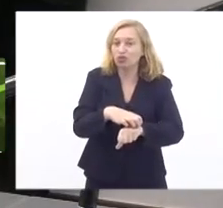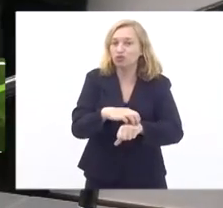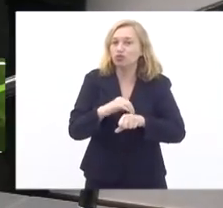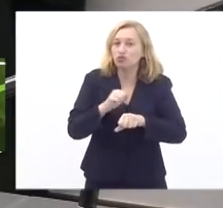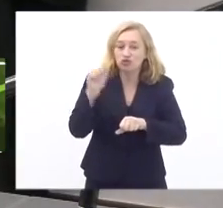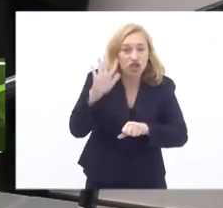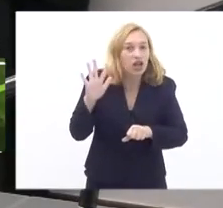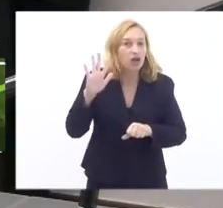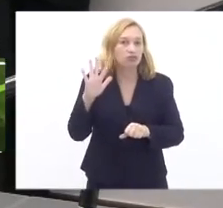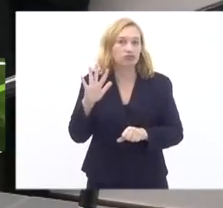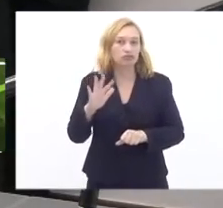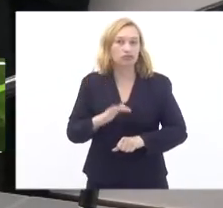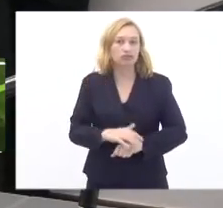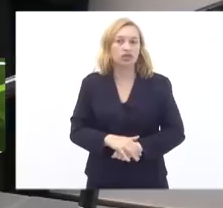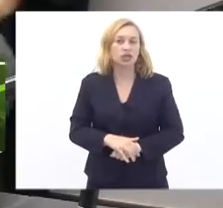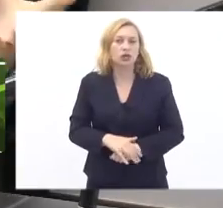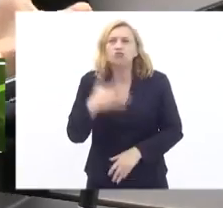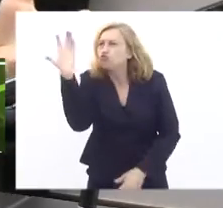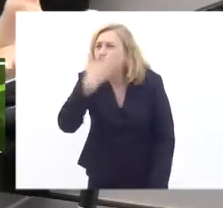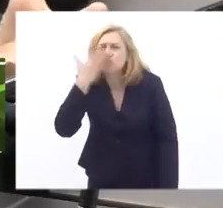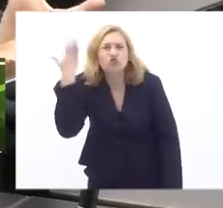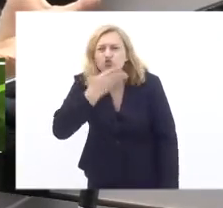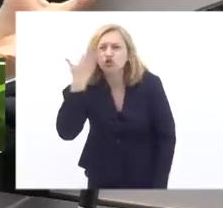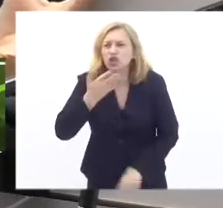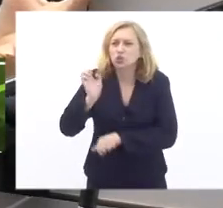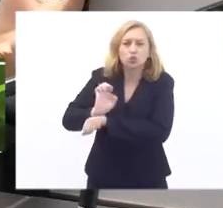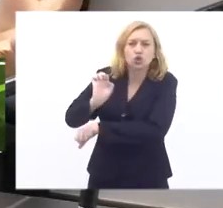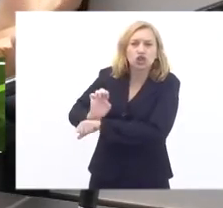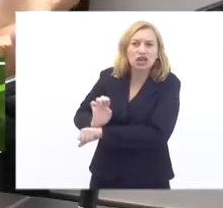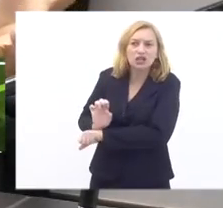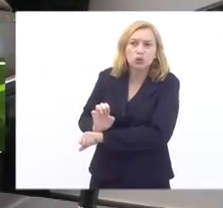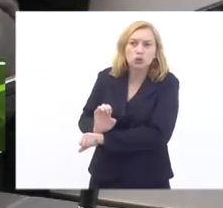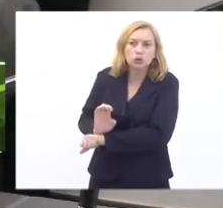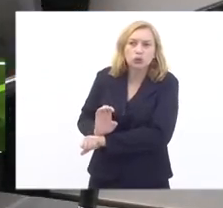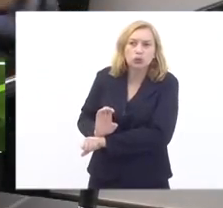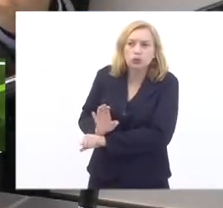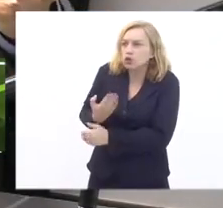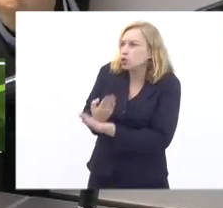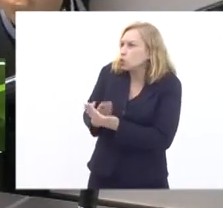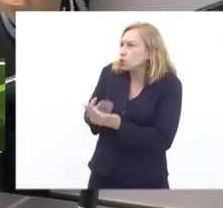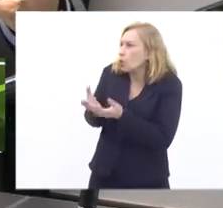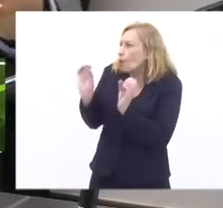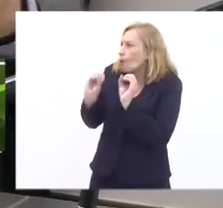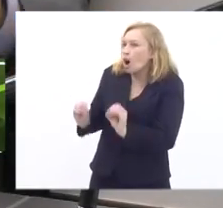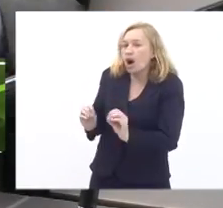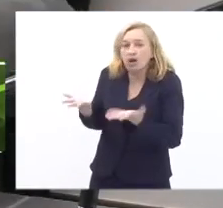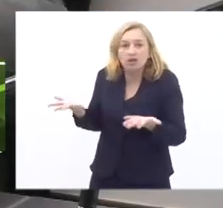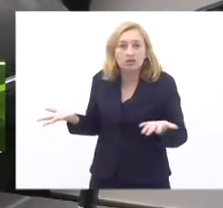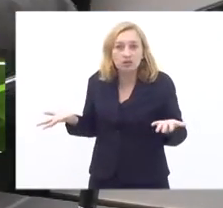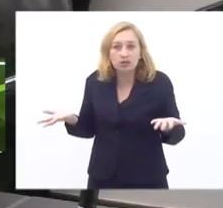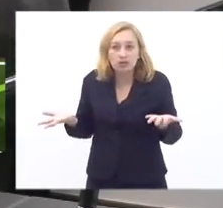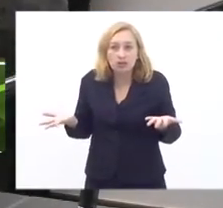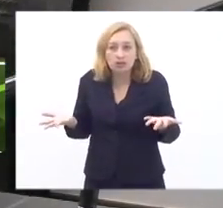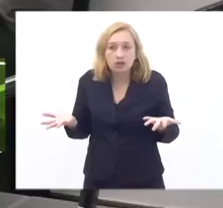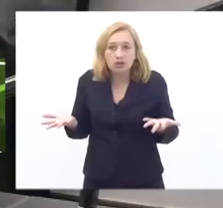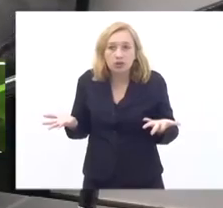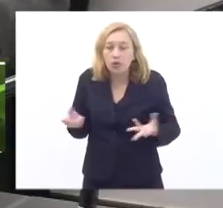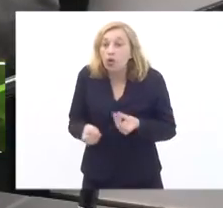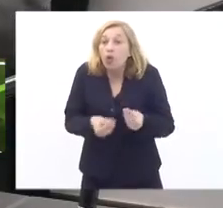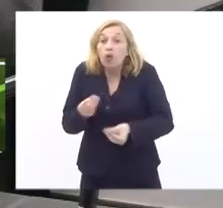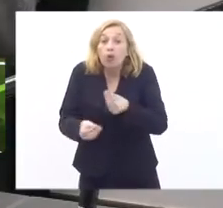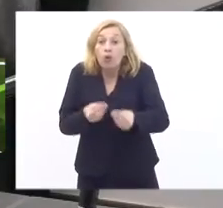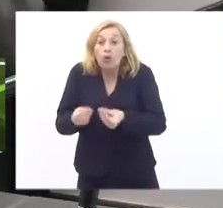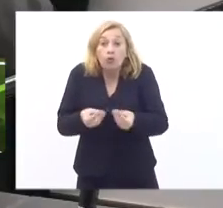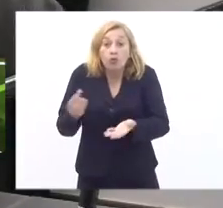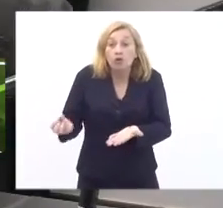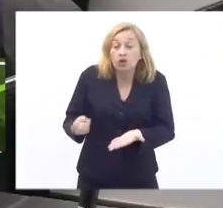todo. E eu não vejo o Estado... estudando isso, de como possa ser a